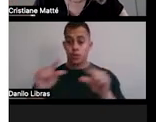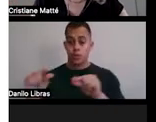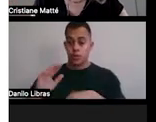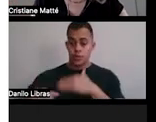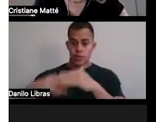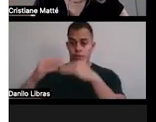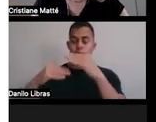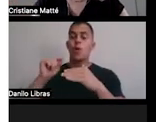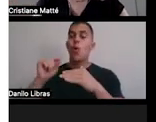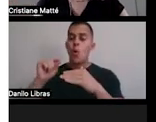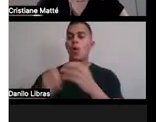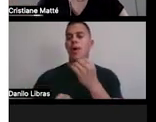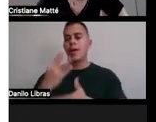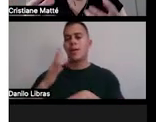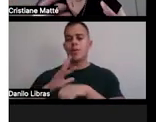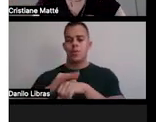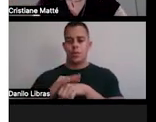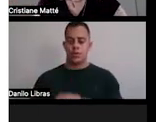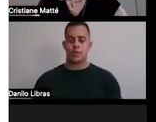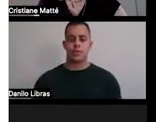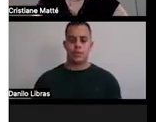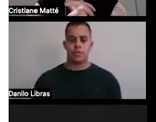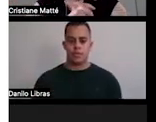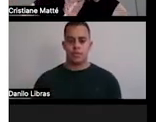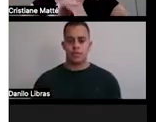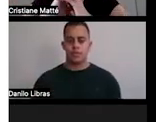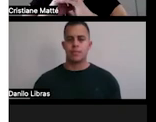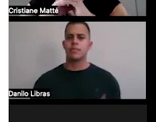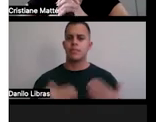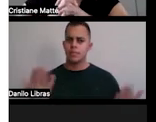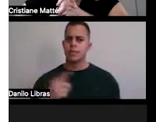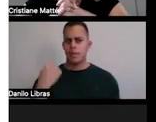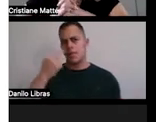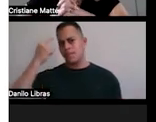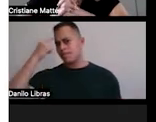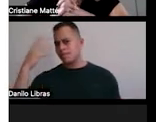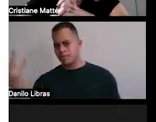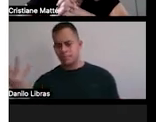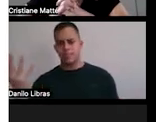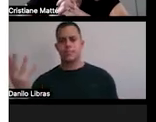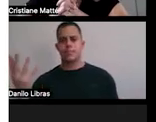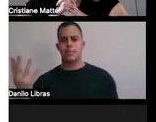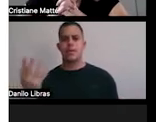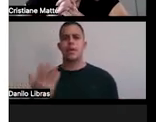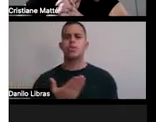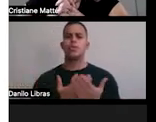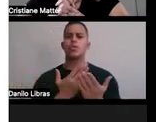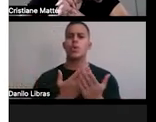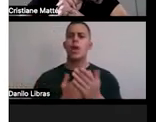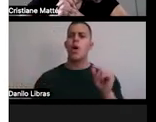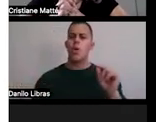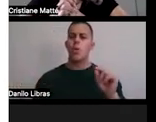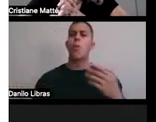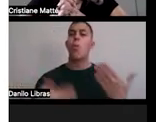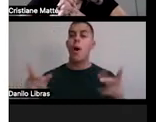de doenças crônicas não transmissíveis. Com isso em mente, a gente começou a pensar, o que que a gente vai estudar agora? Qual vai ser o